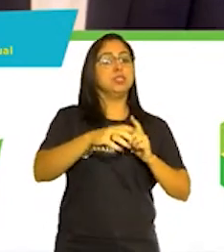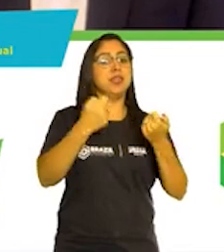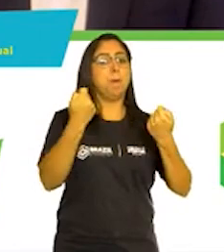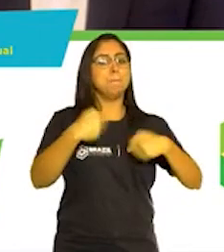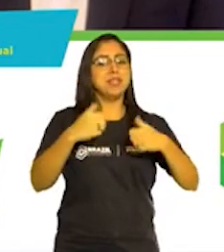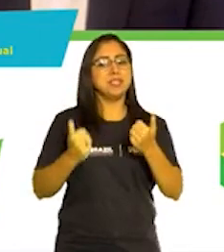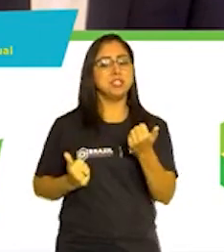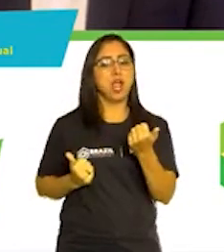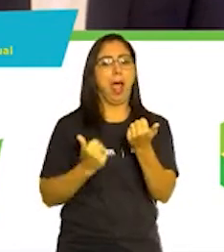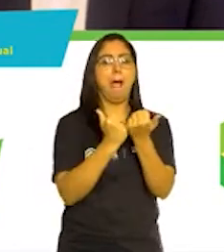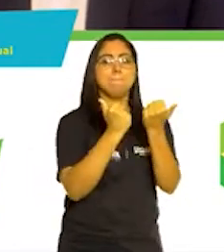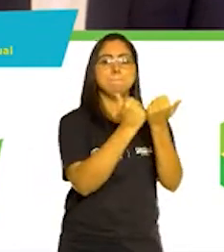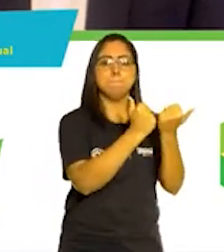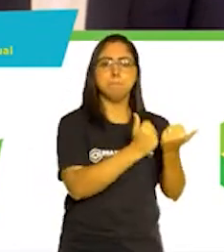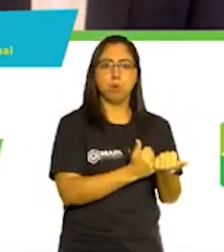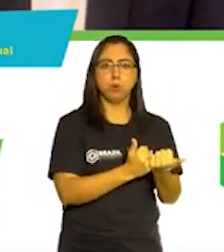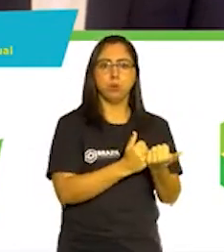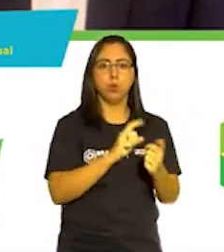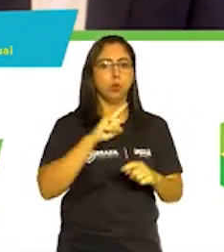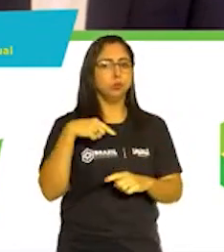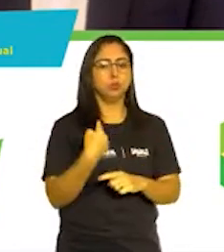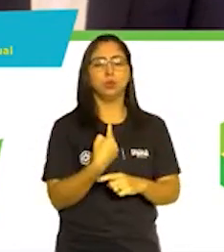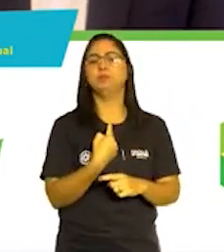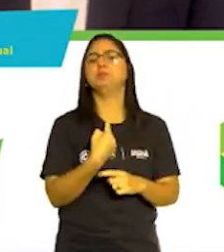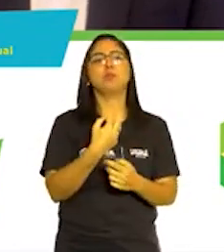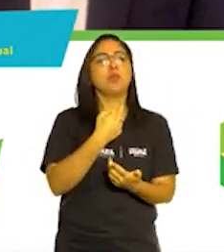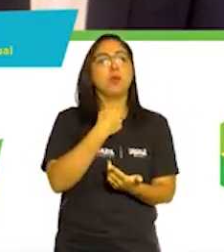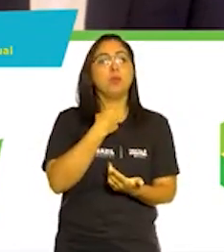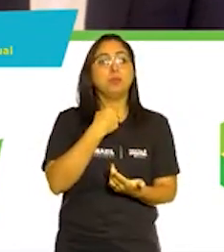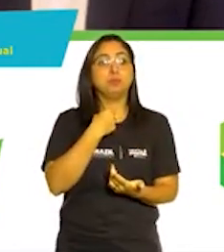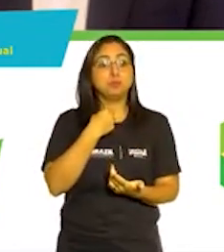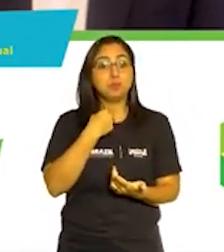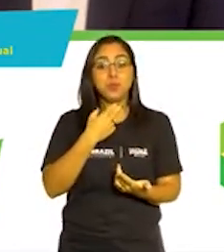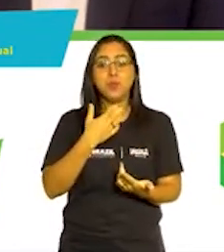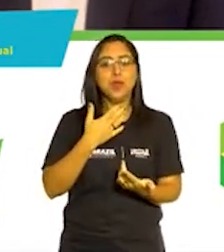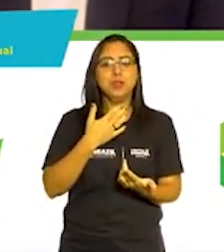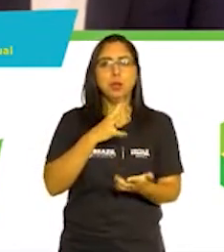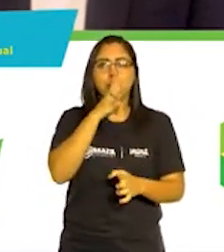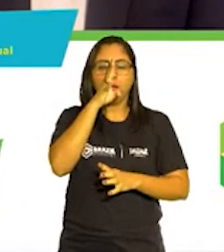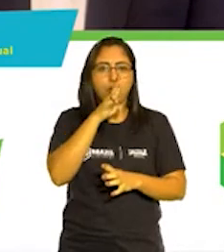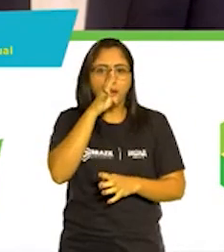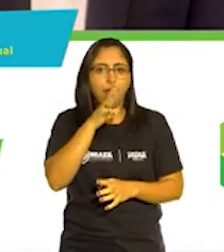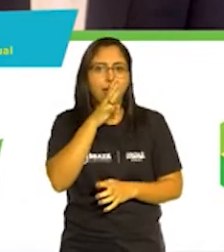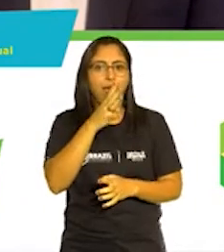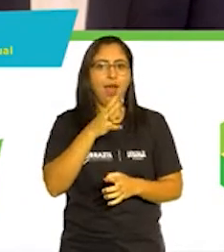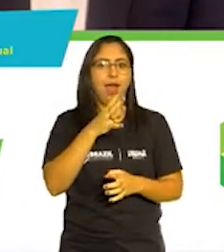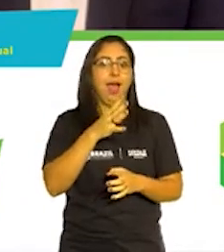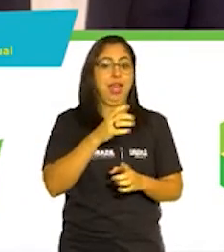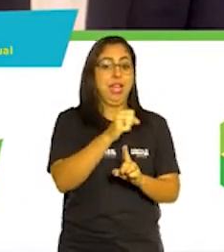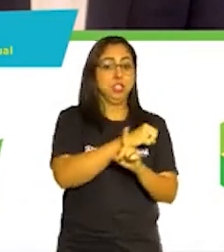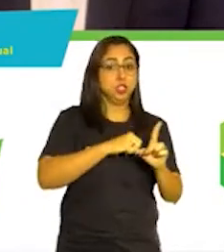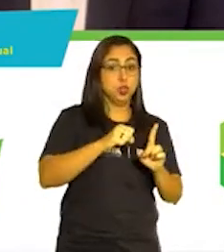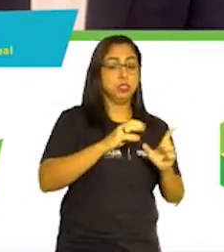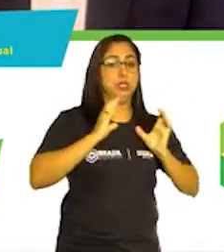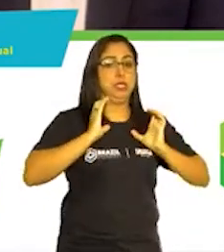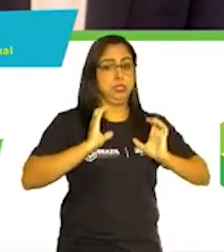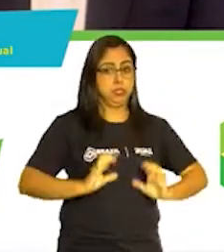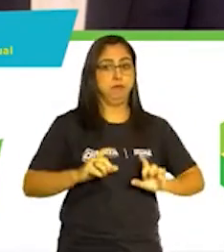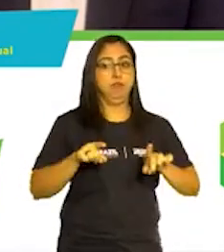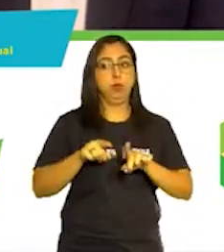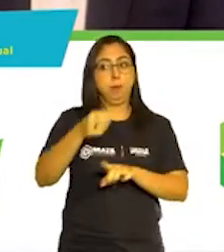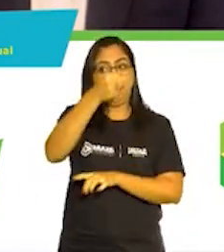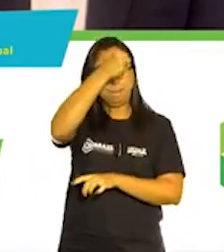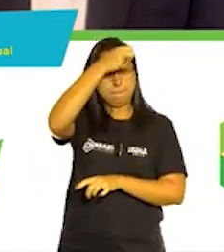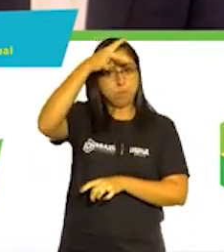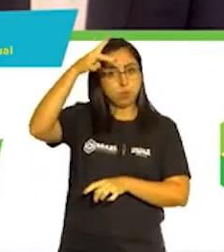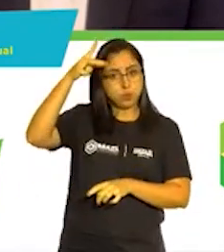final do dia é o município, é a sociedade civil, junto com os municípios, que tem a